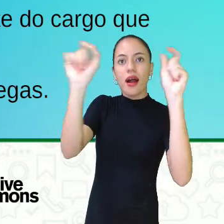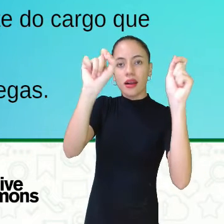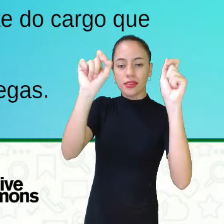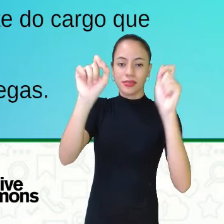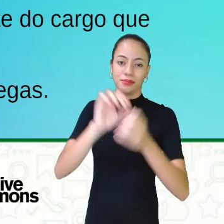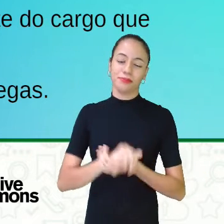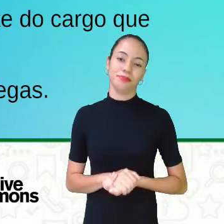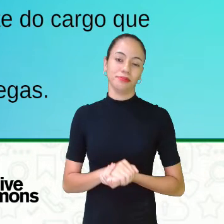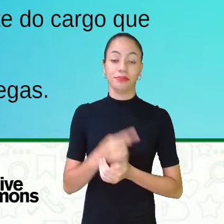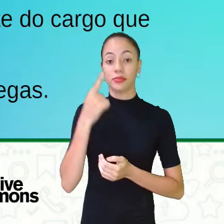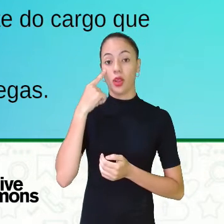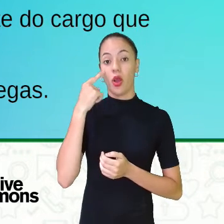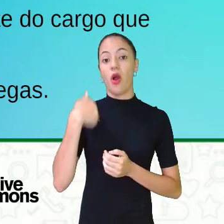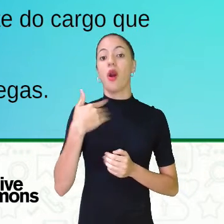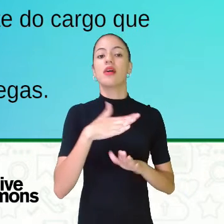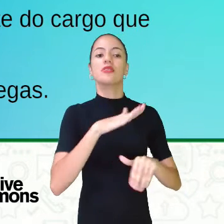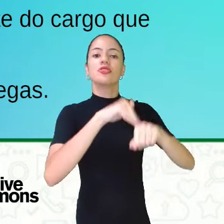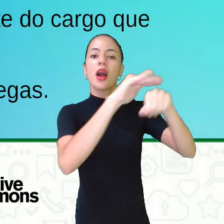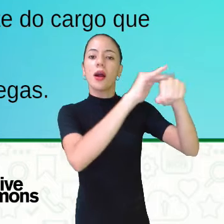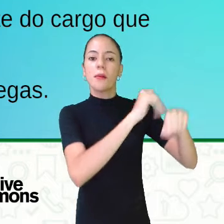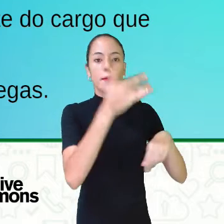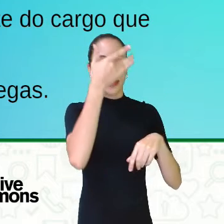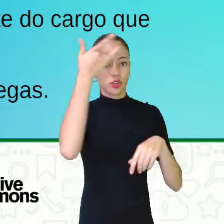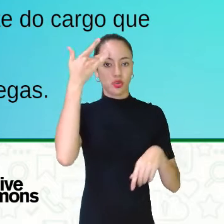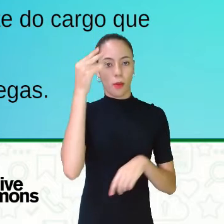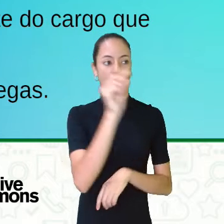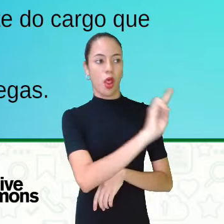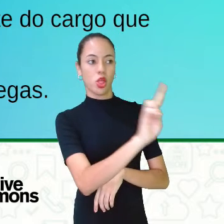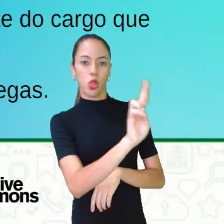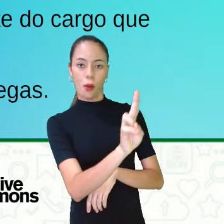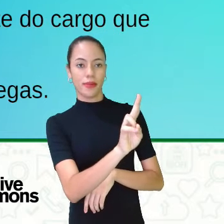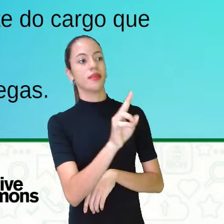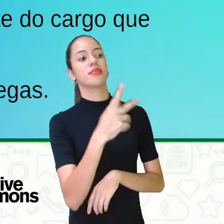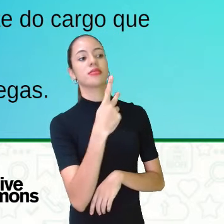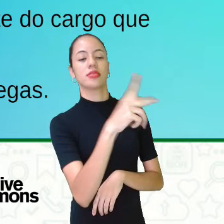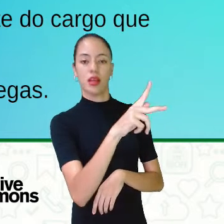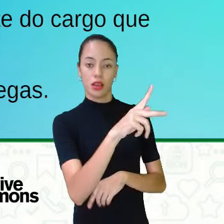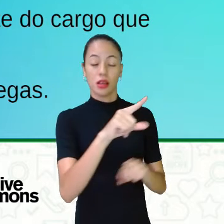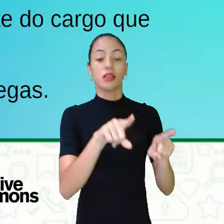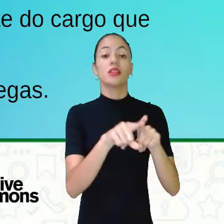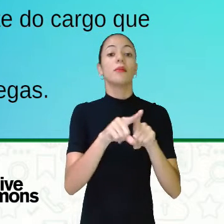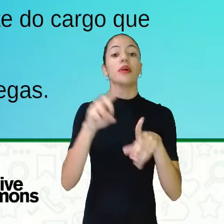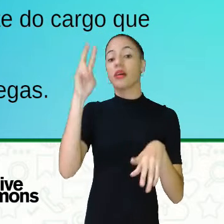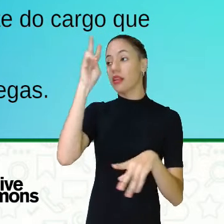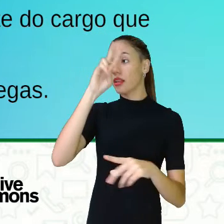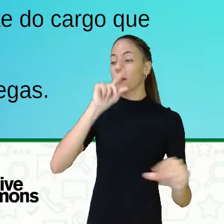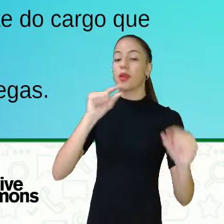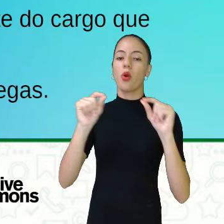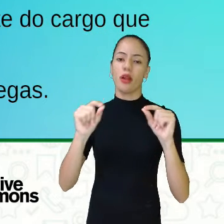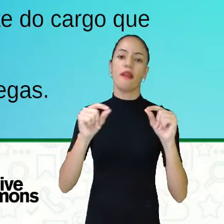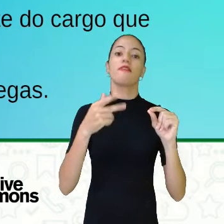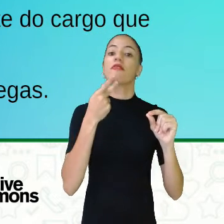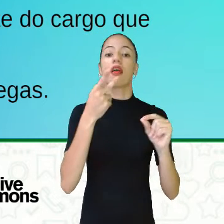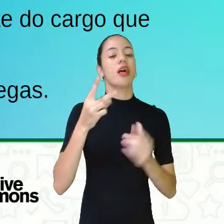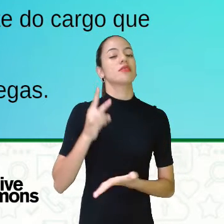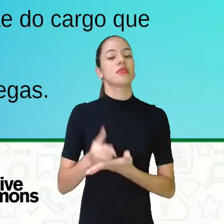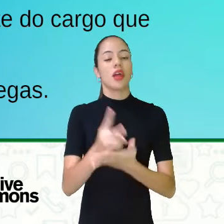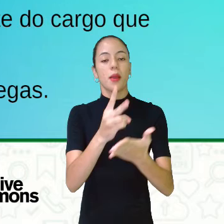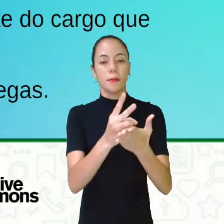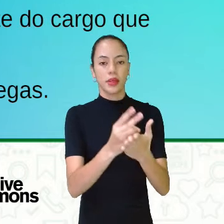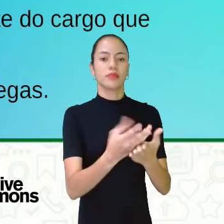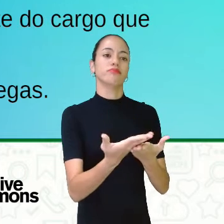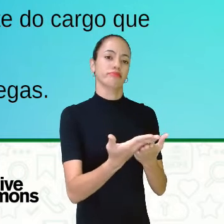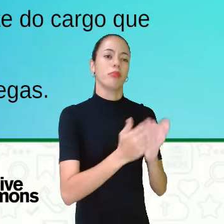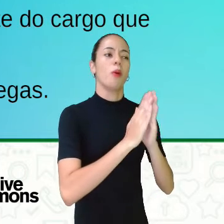Chamar as pessoas pelo nome, evitar os apelidos, como a gente já exemplificou aqui. Lembrar de dizer o quê? Ó? Por favor,